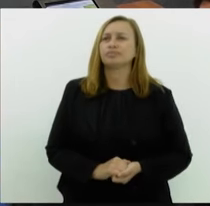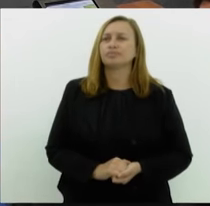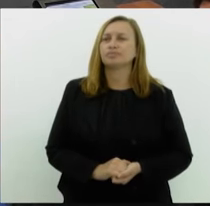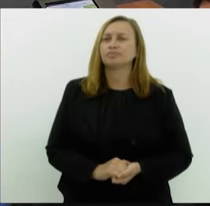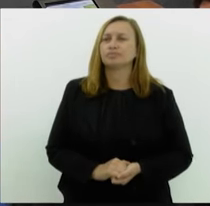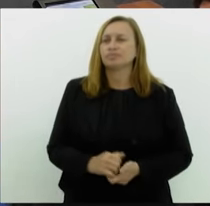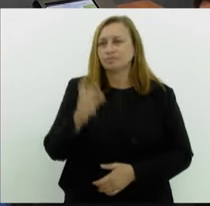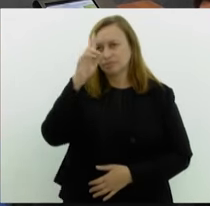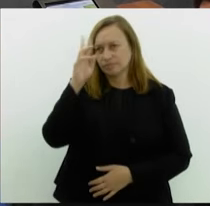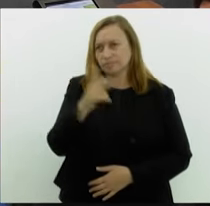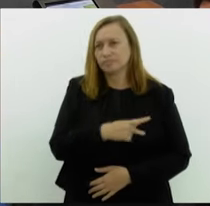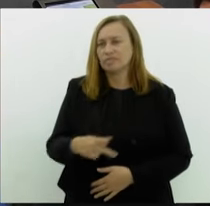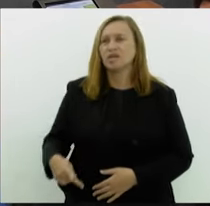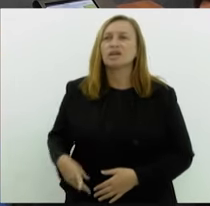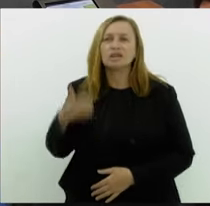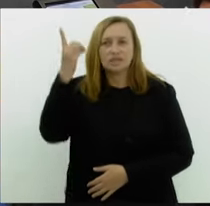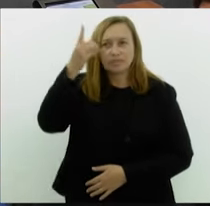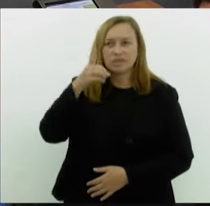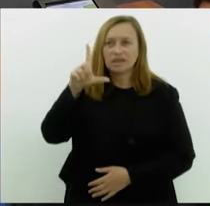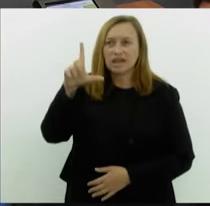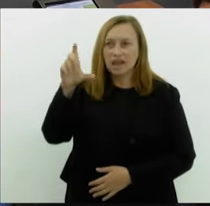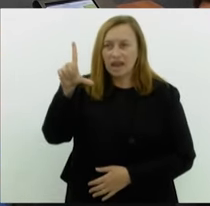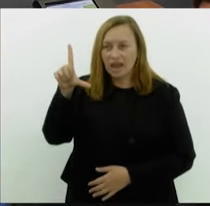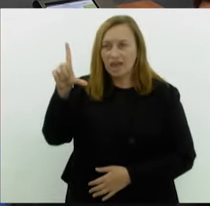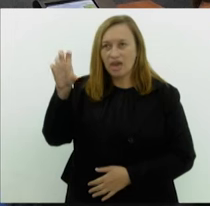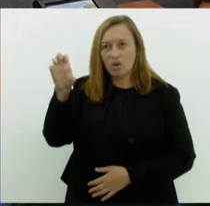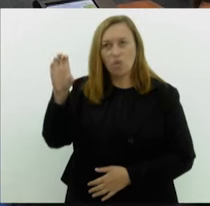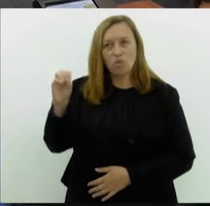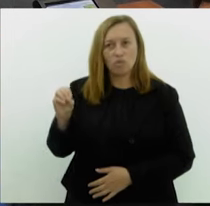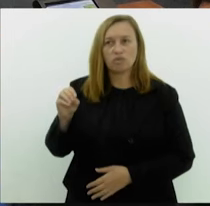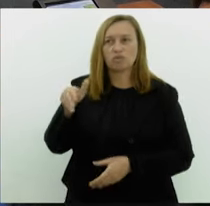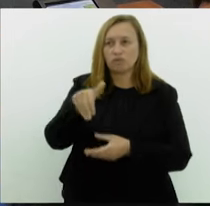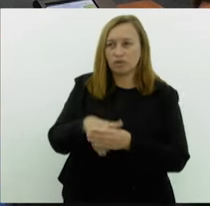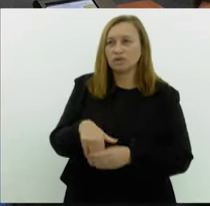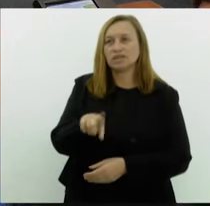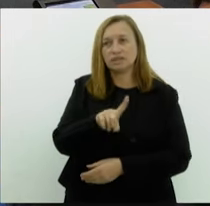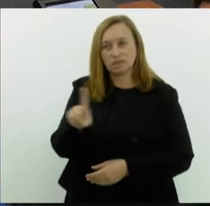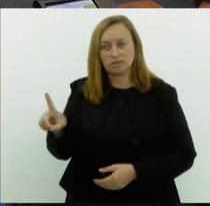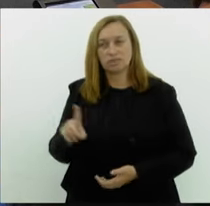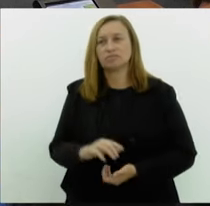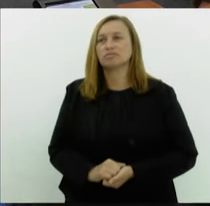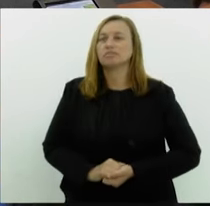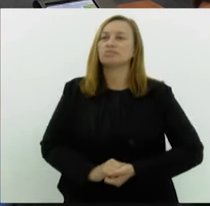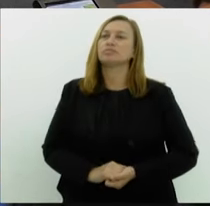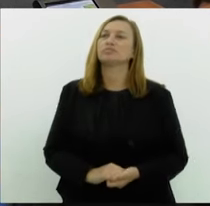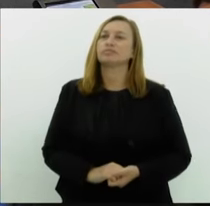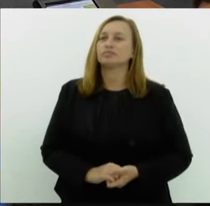Presidente, deputado Léo Vieira, vota não. Ok, obrigado, deputado Léo.